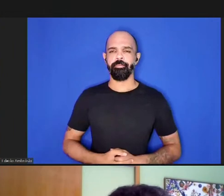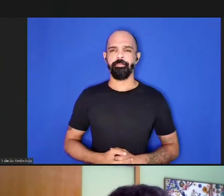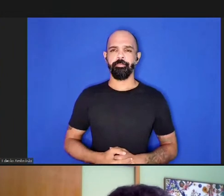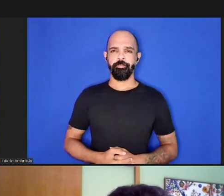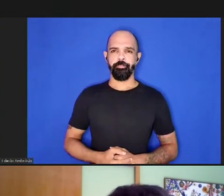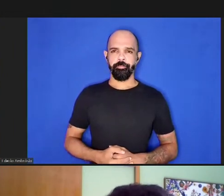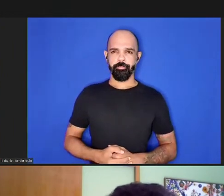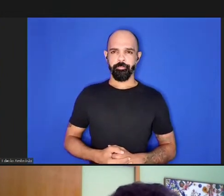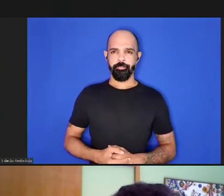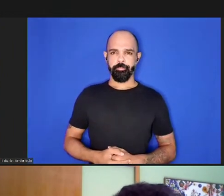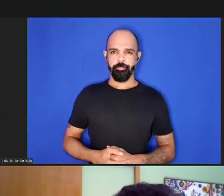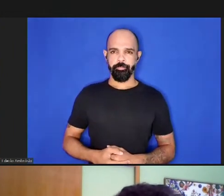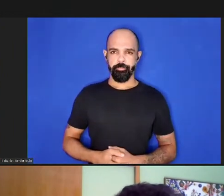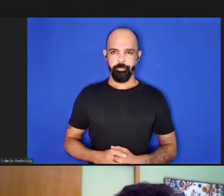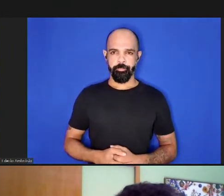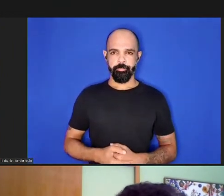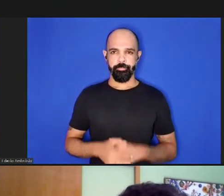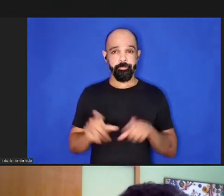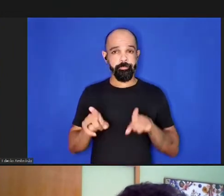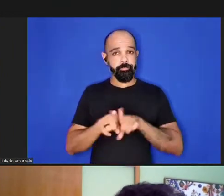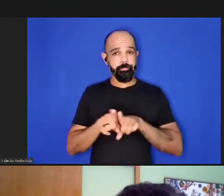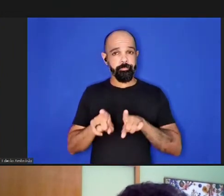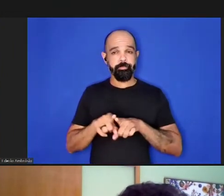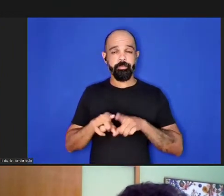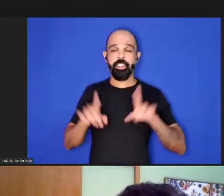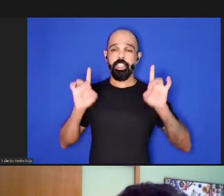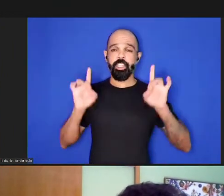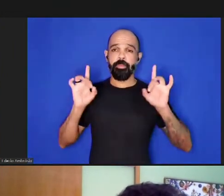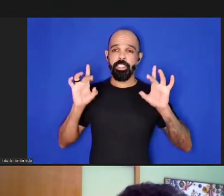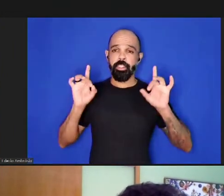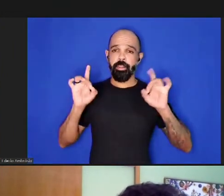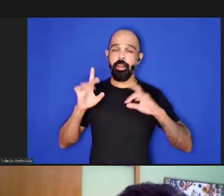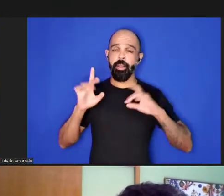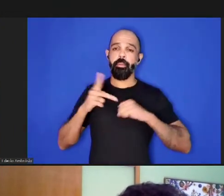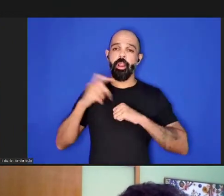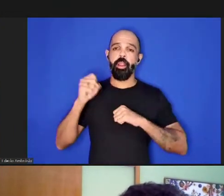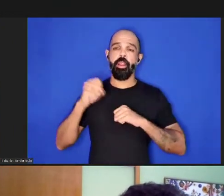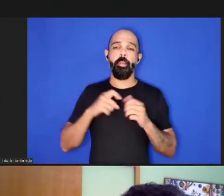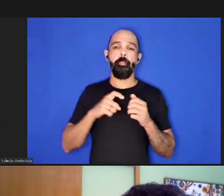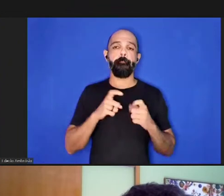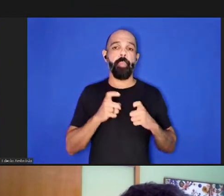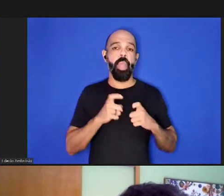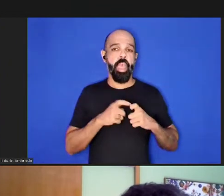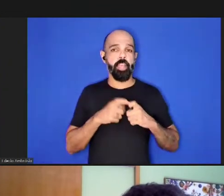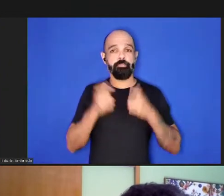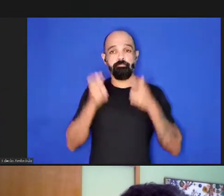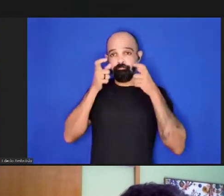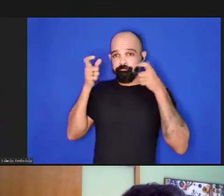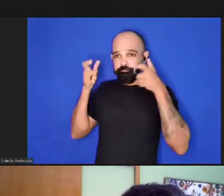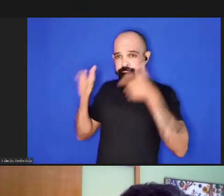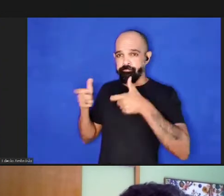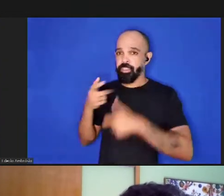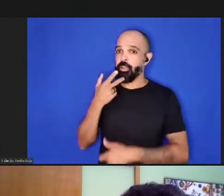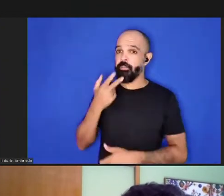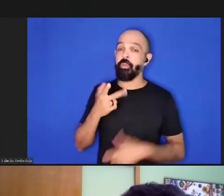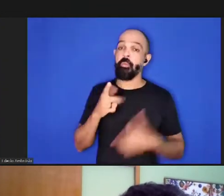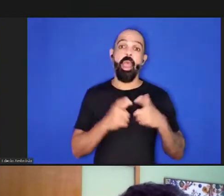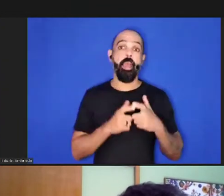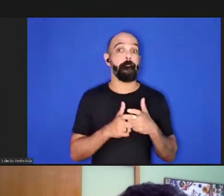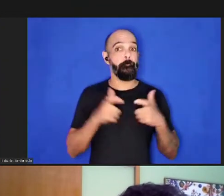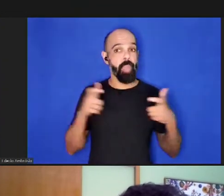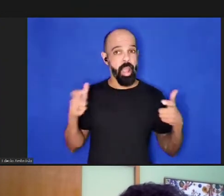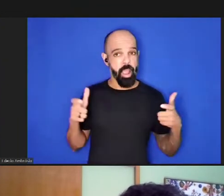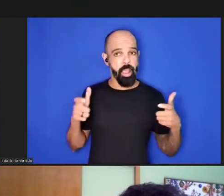Temos também especialistas médicos que também estão interessados, mas, como eu disse, a maioria são pessoas